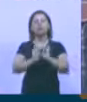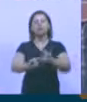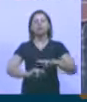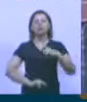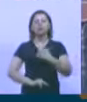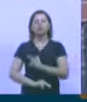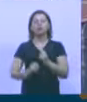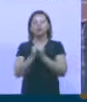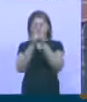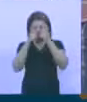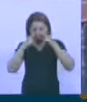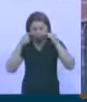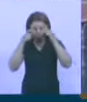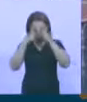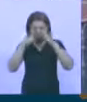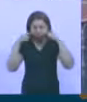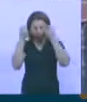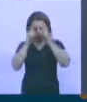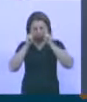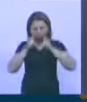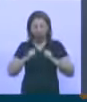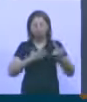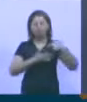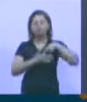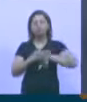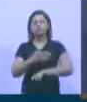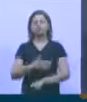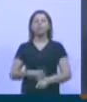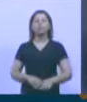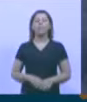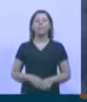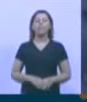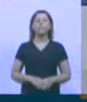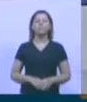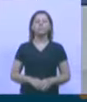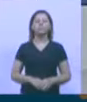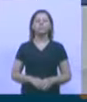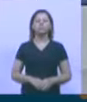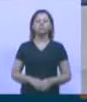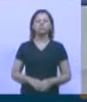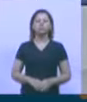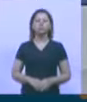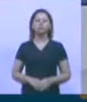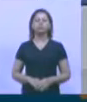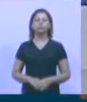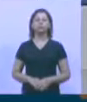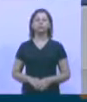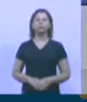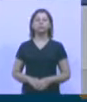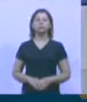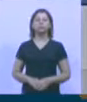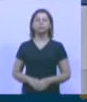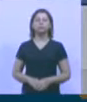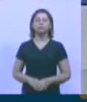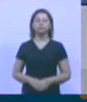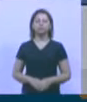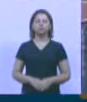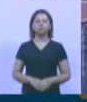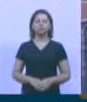com choros e lágrimas. And it continues to say, Jesus is now in heaven doing the same